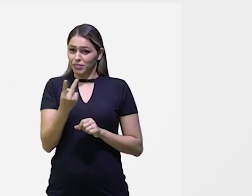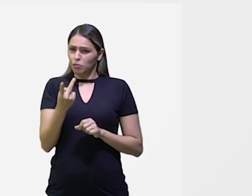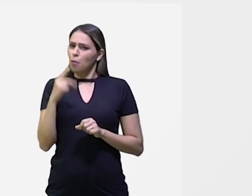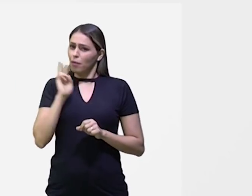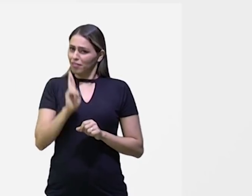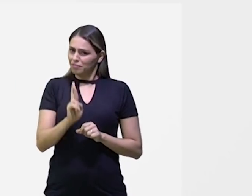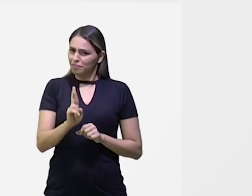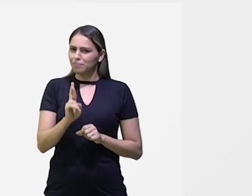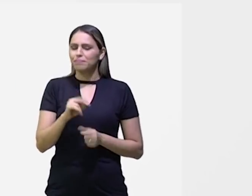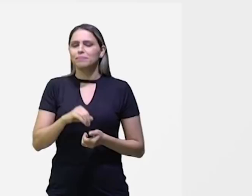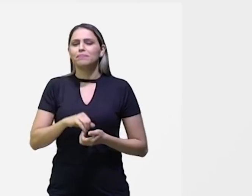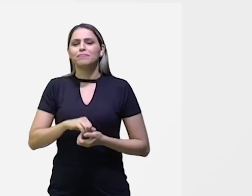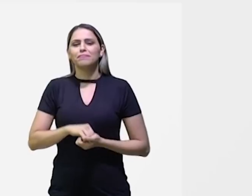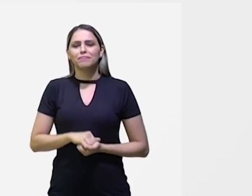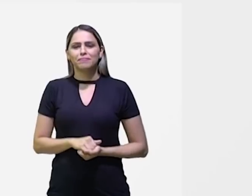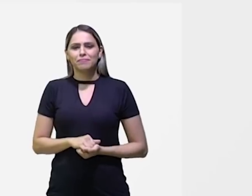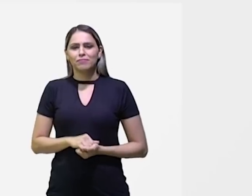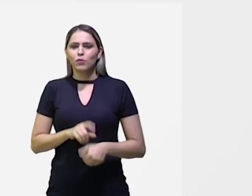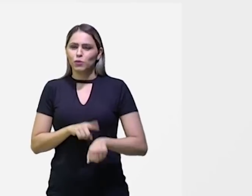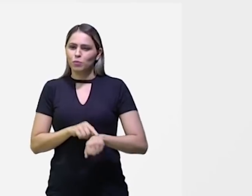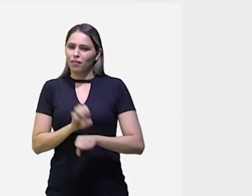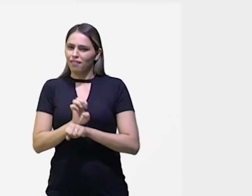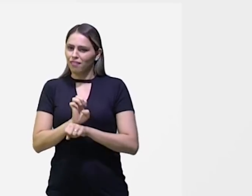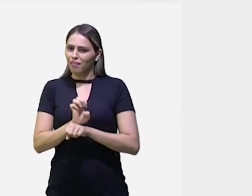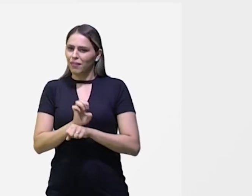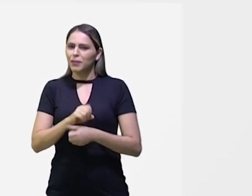responder? Vou te dar um tempo.